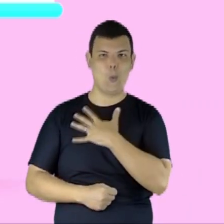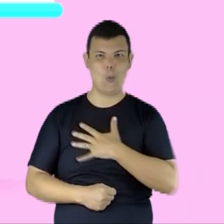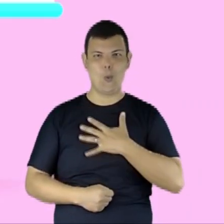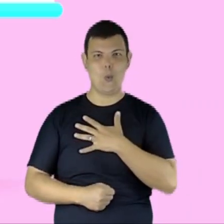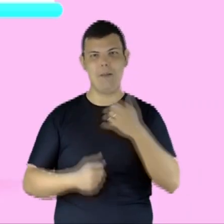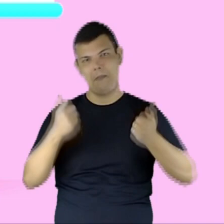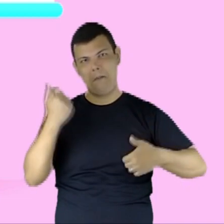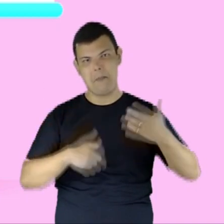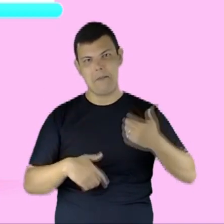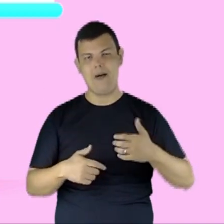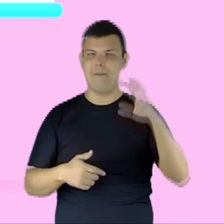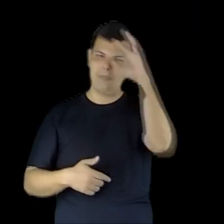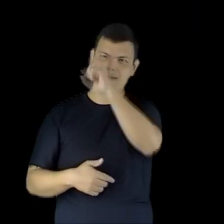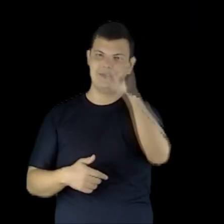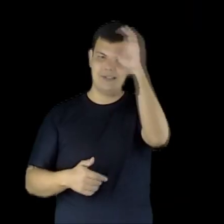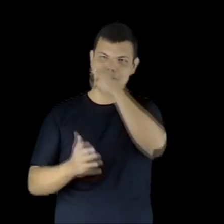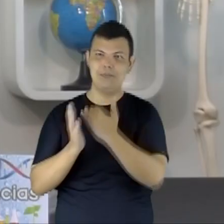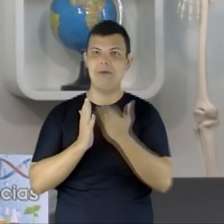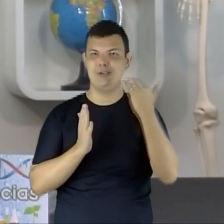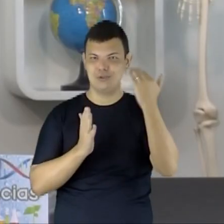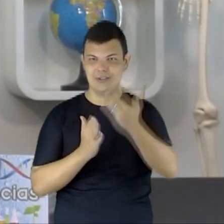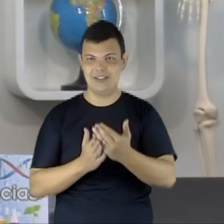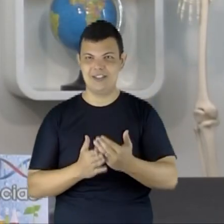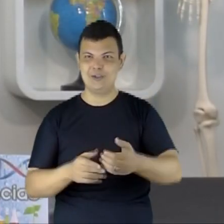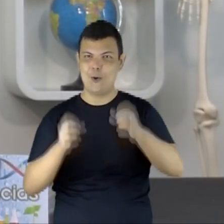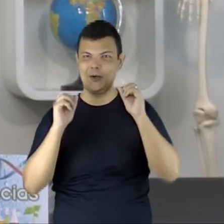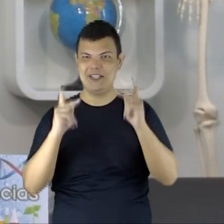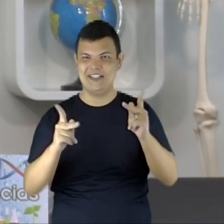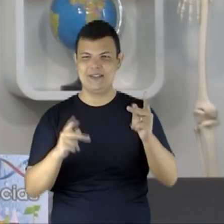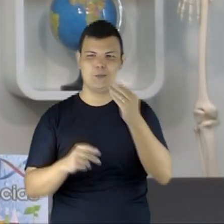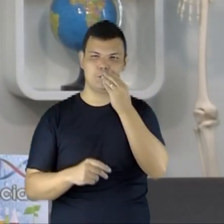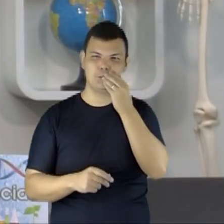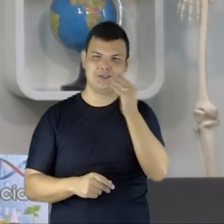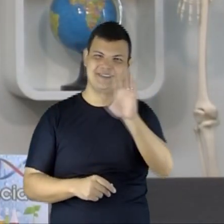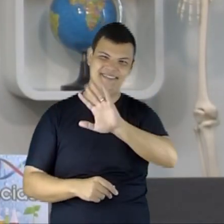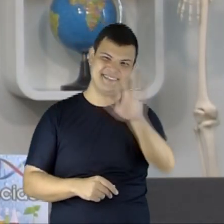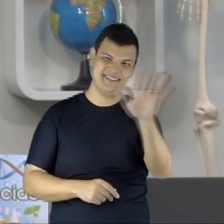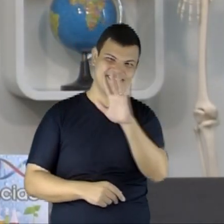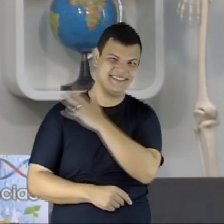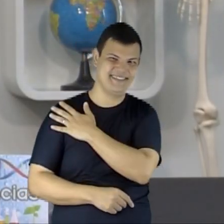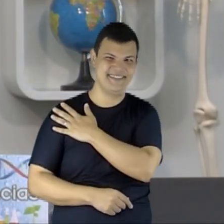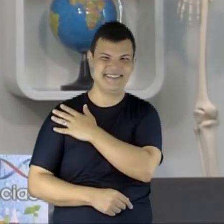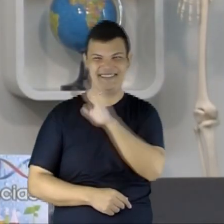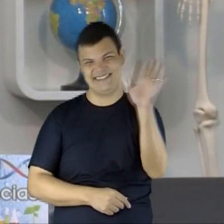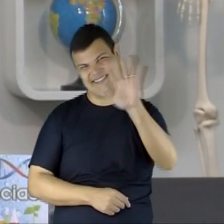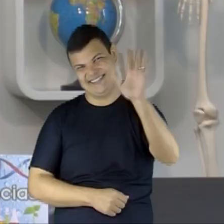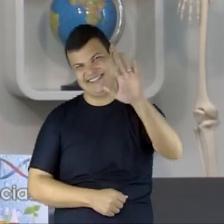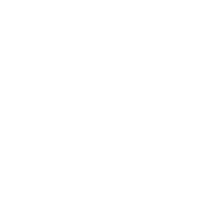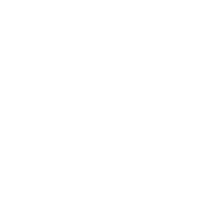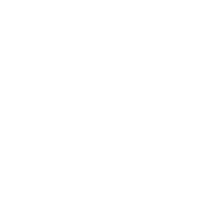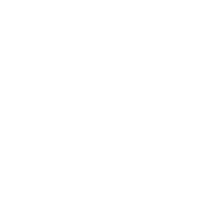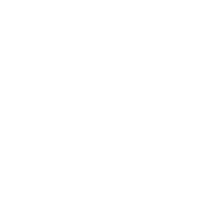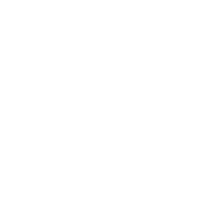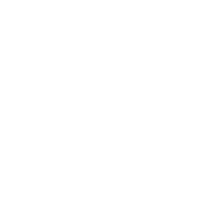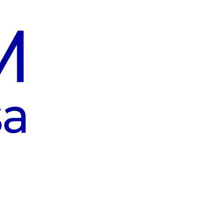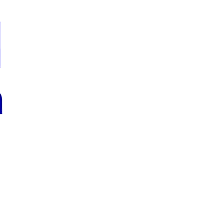aula, aprendido bastante. Valeu, galera. Um beijão. Até a próxima. Tchau, tchau.